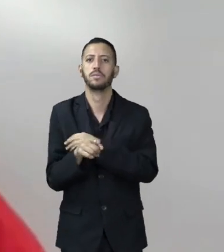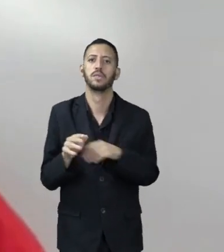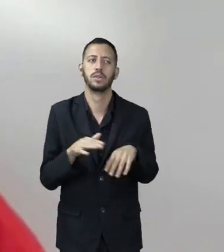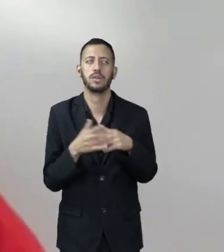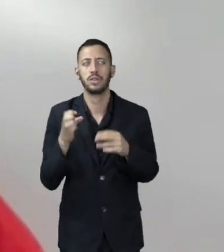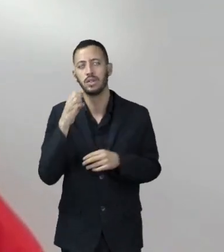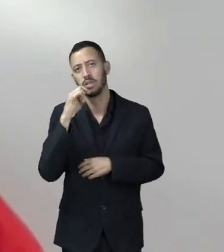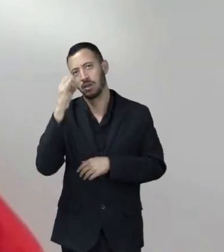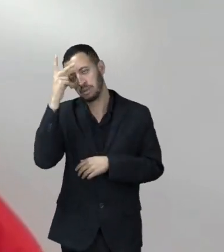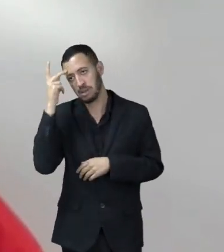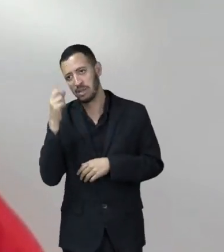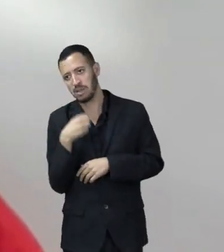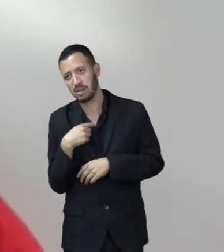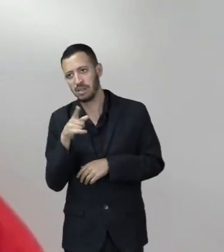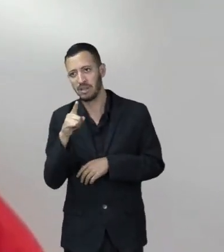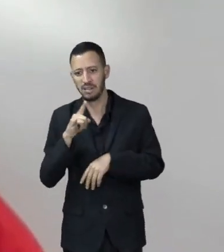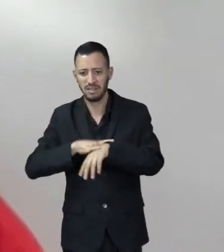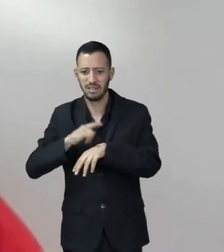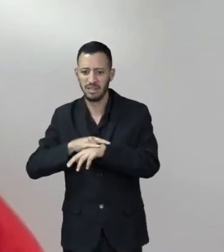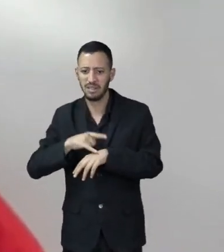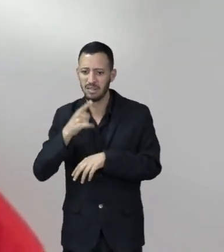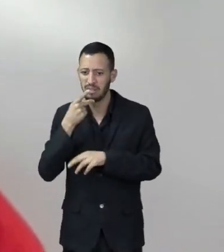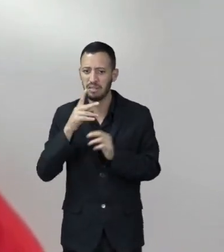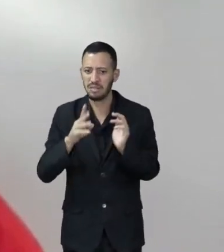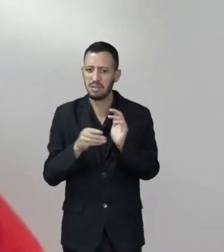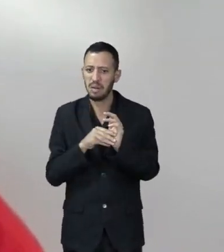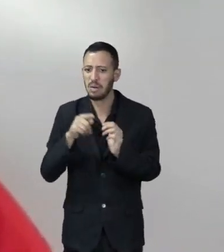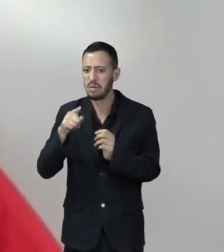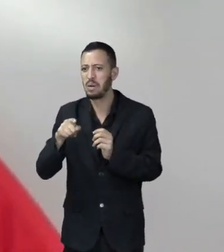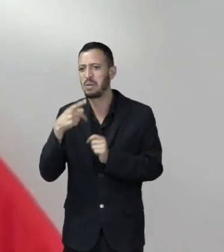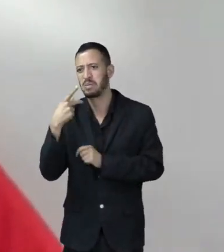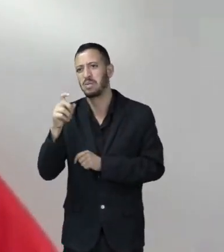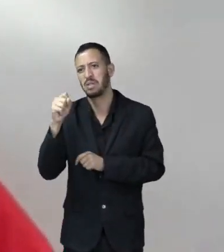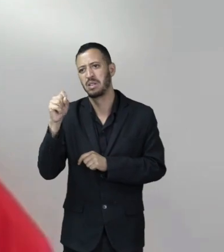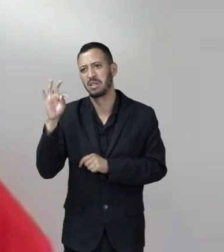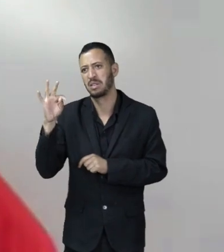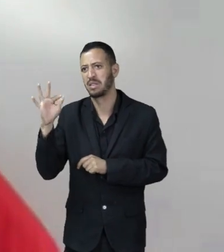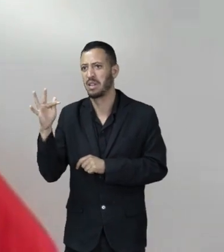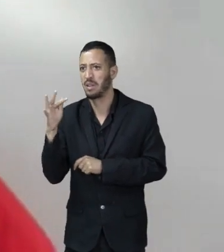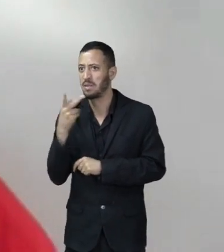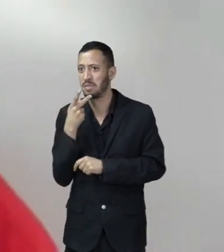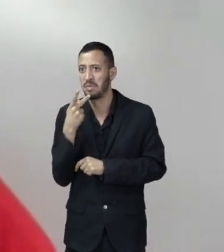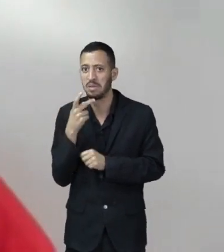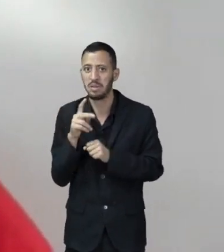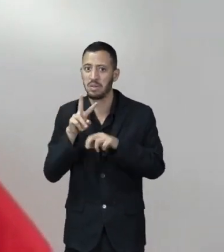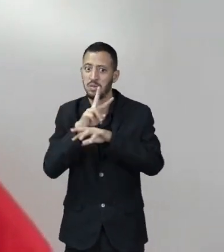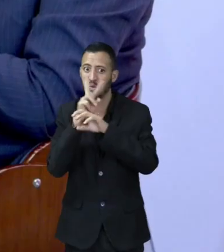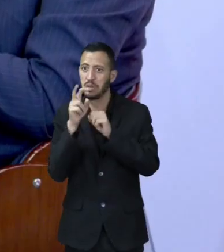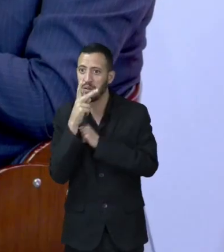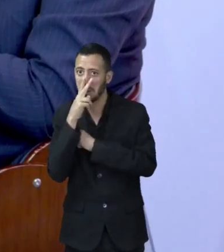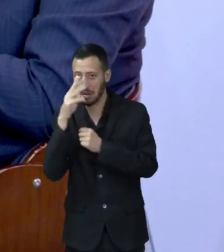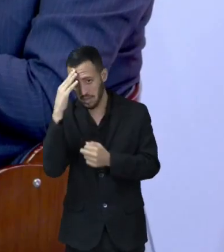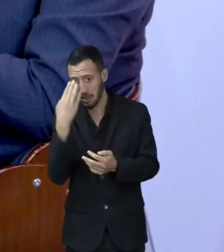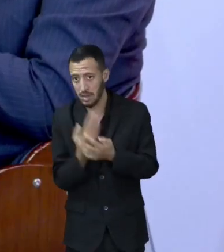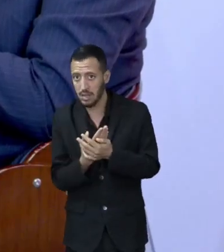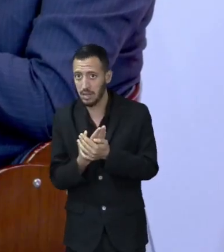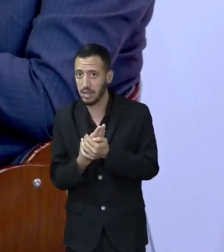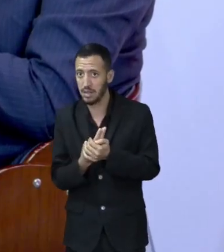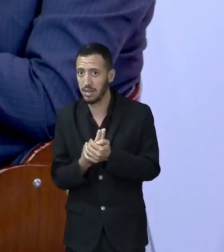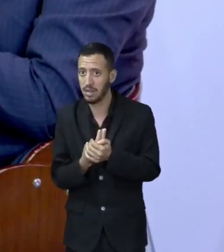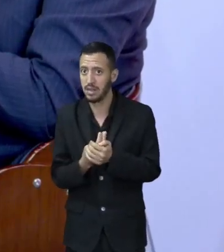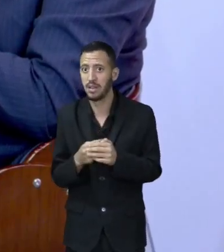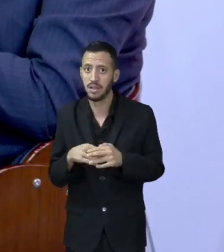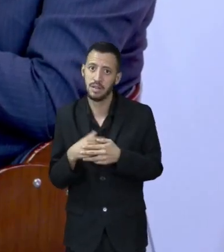pessoa cis, você já imaginou o seu xixi ser pauta do Supremo Tribunal Federal? Desculpa falar até nesses termos, né? Mas você acredita nisso? Mas eu